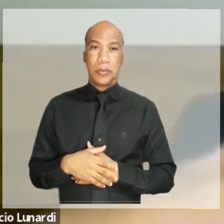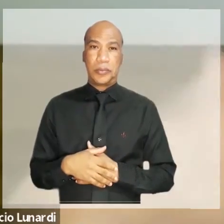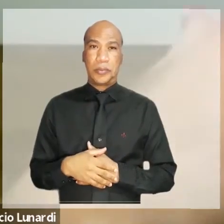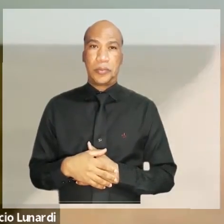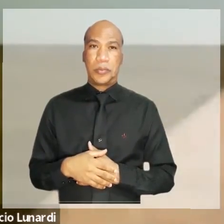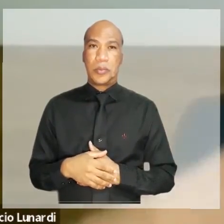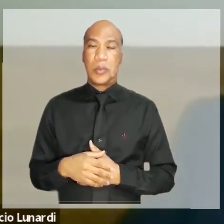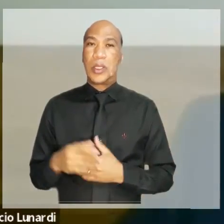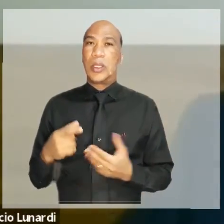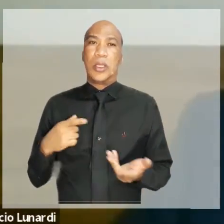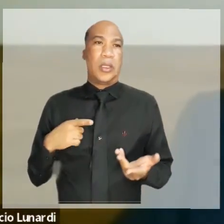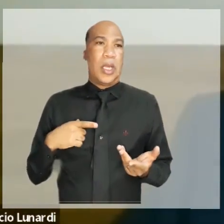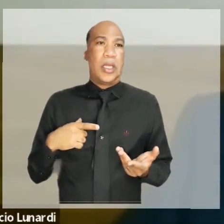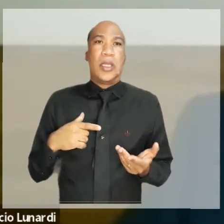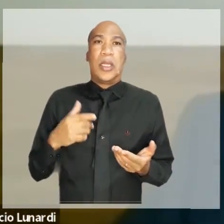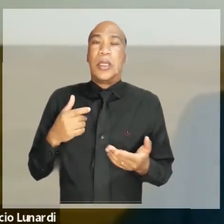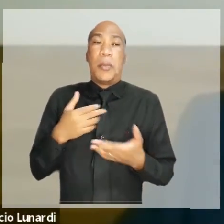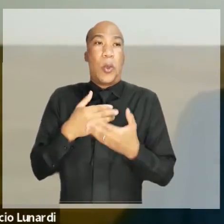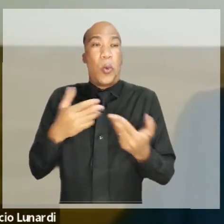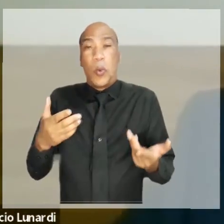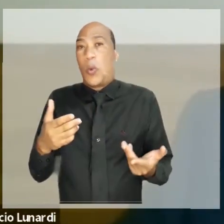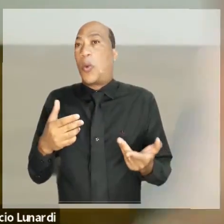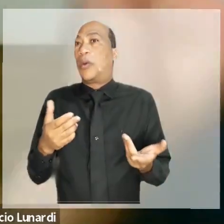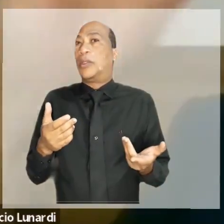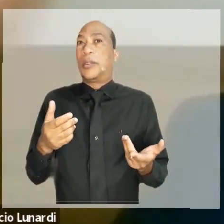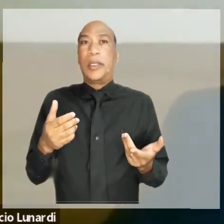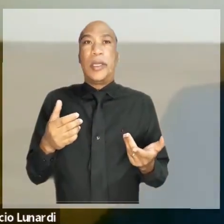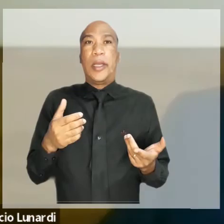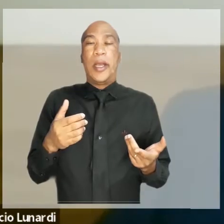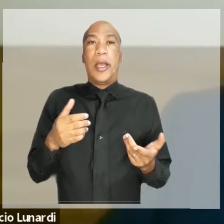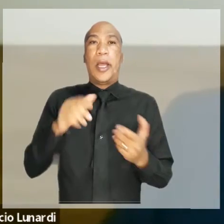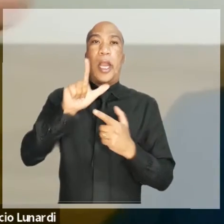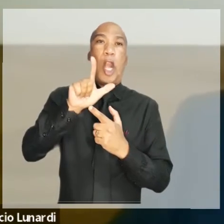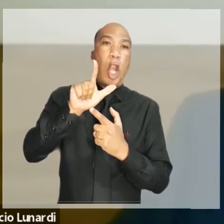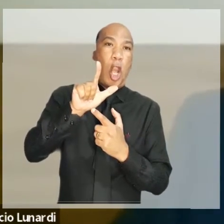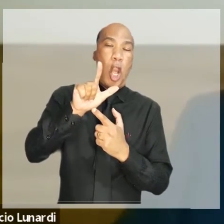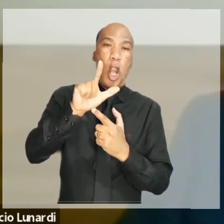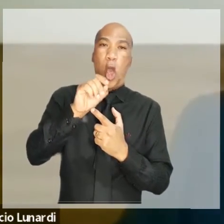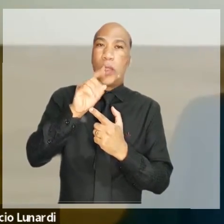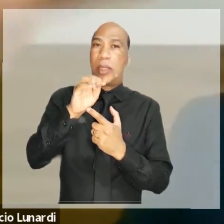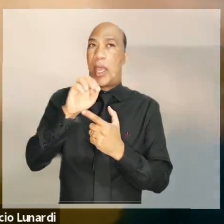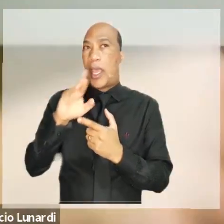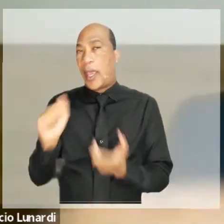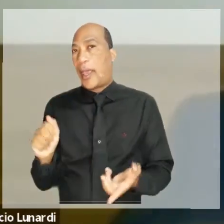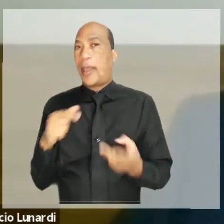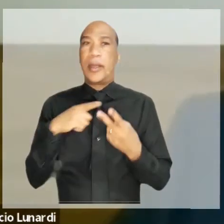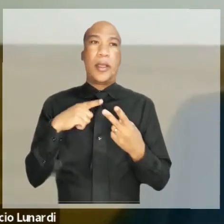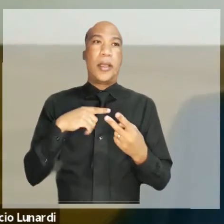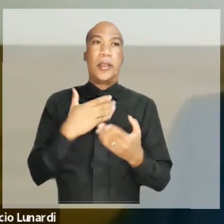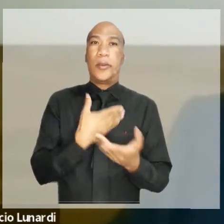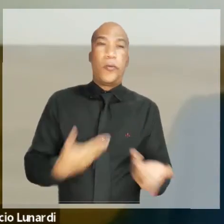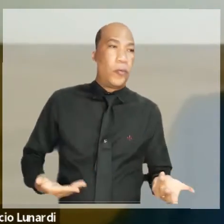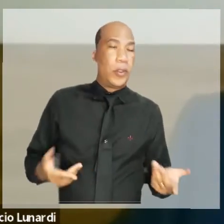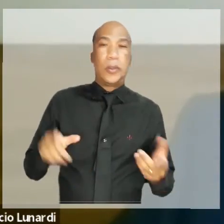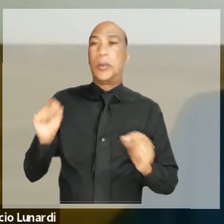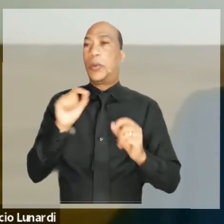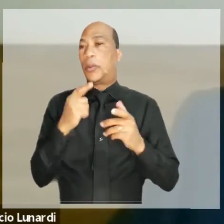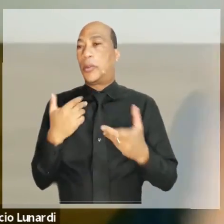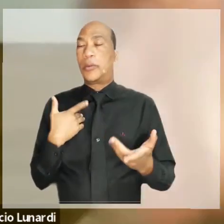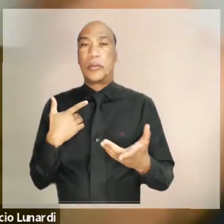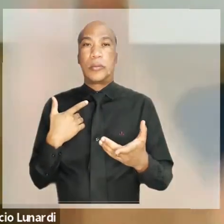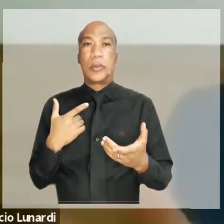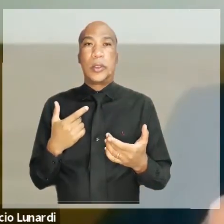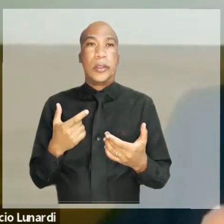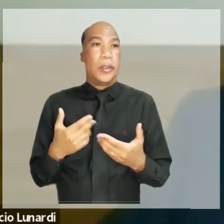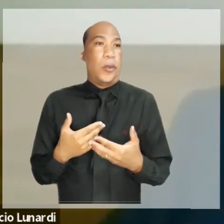poder público, do poder judiciário, assim, pegar essa tecnologia que tem no setor privado e tentar trazer para nós.